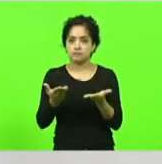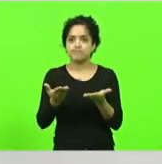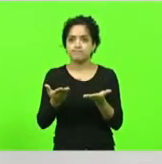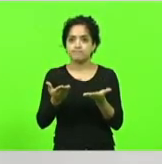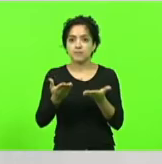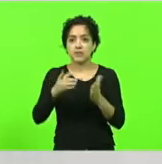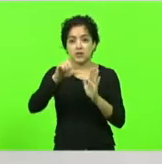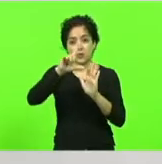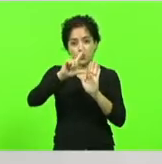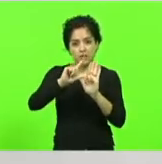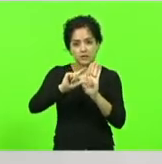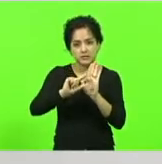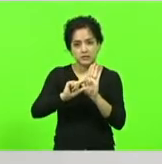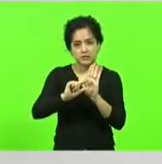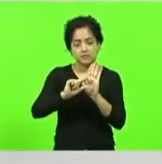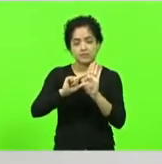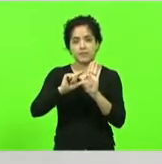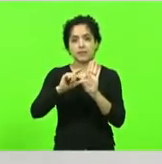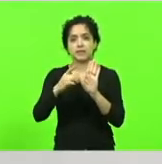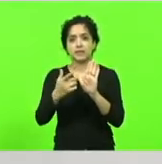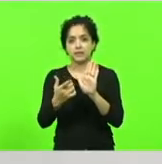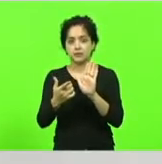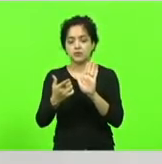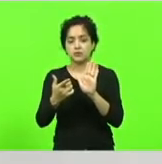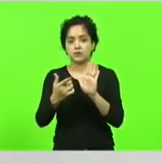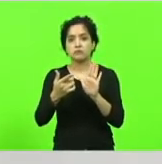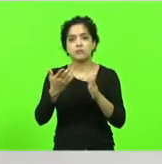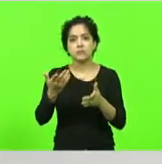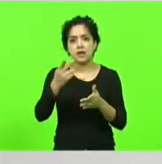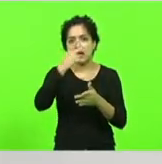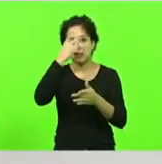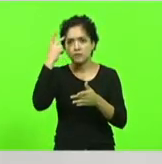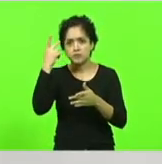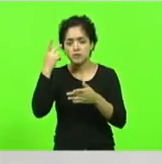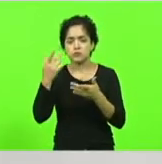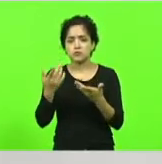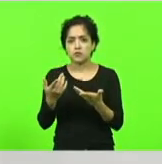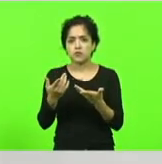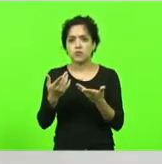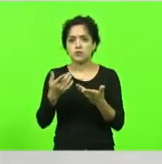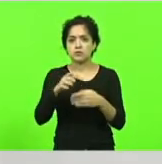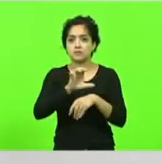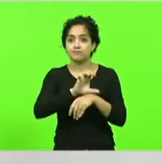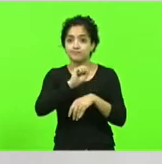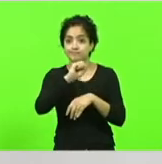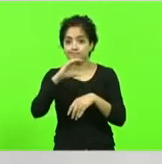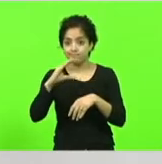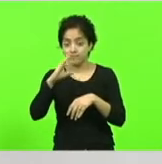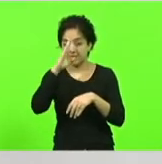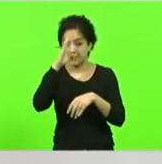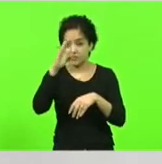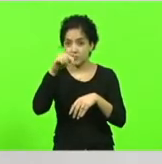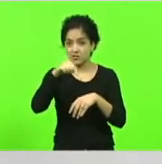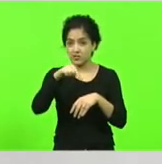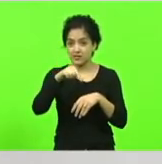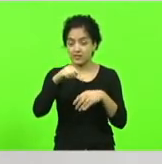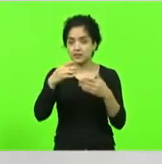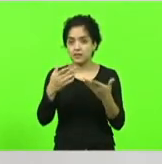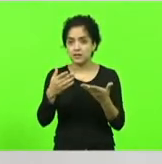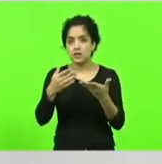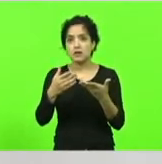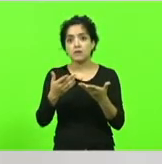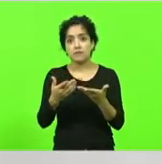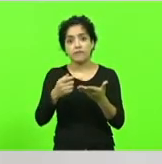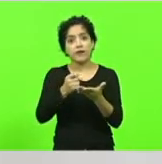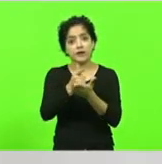redução, o brasileiro, o catarinense, né, principalmente para nós aqui do nosso estado, a gente passa a consumir